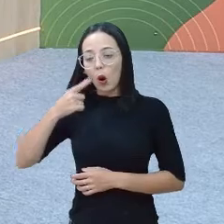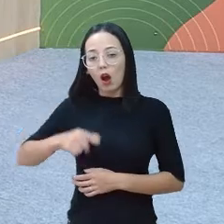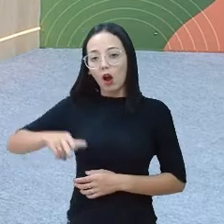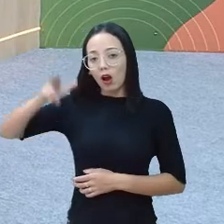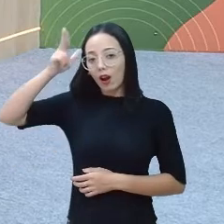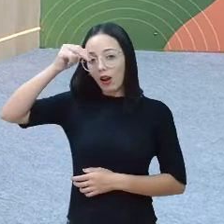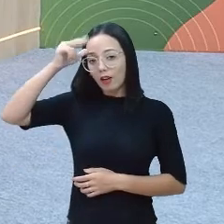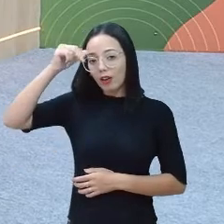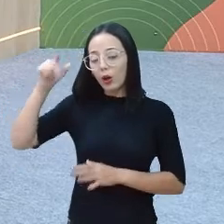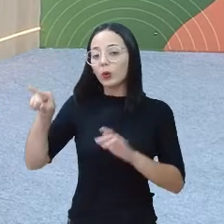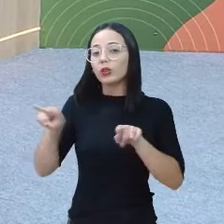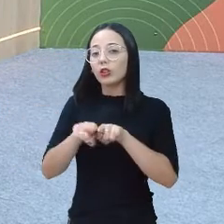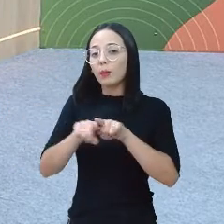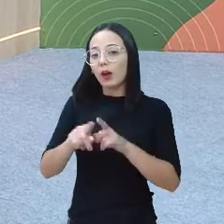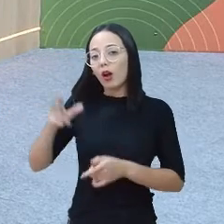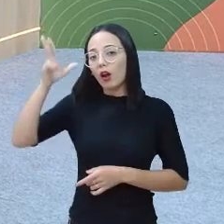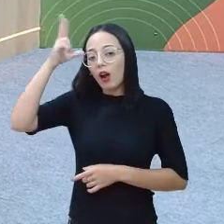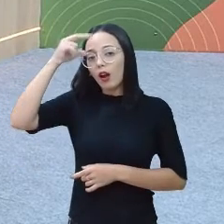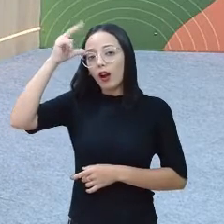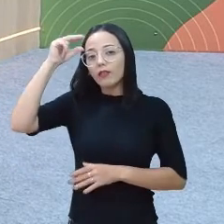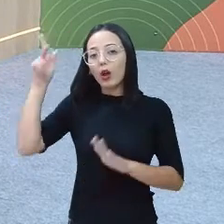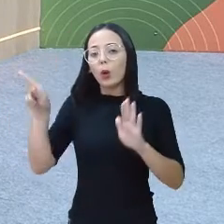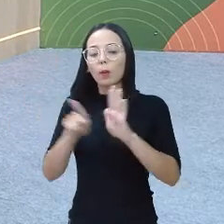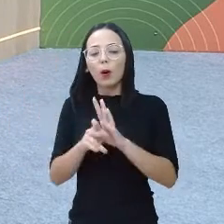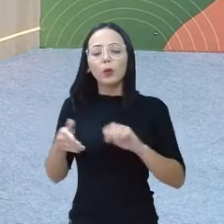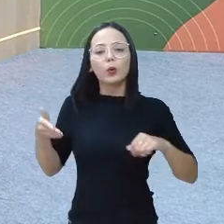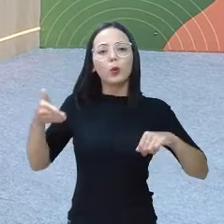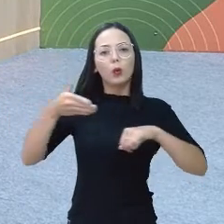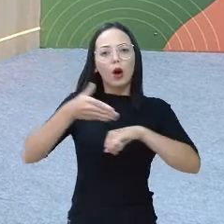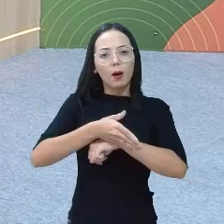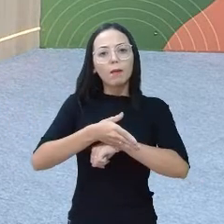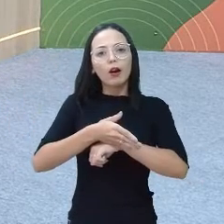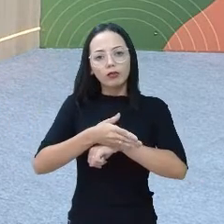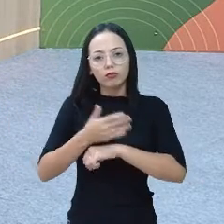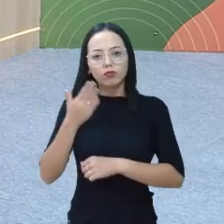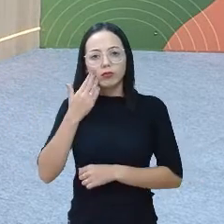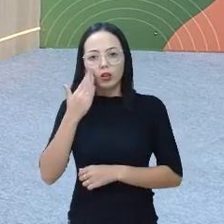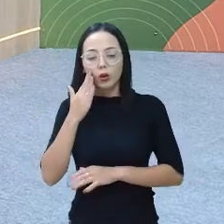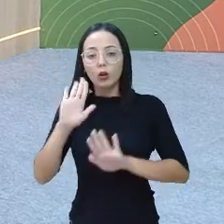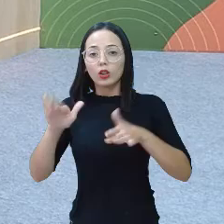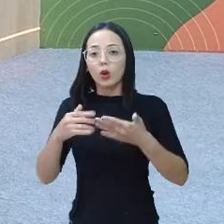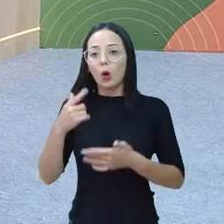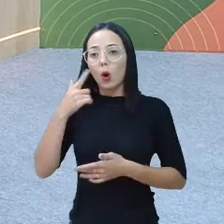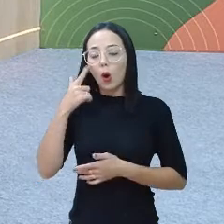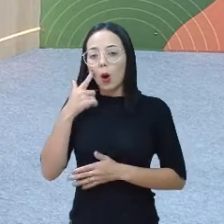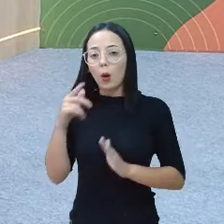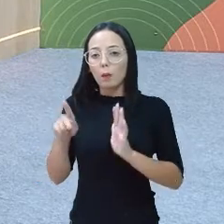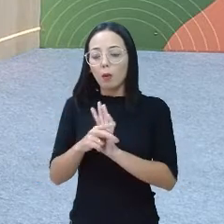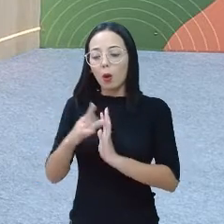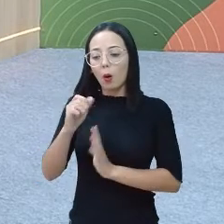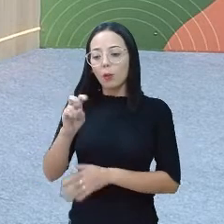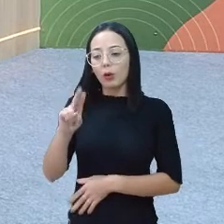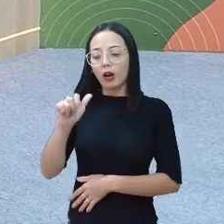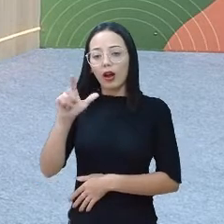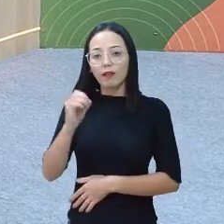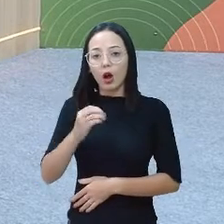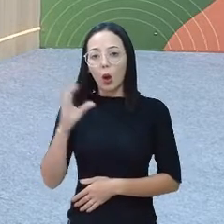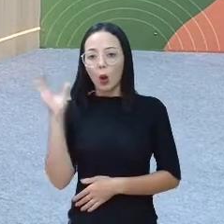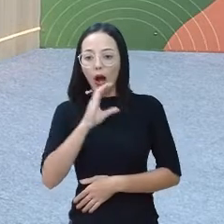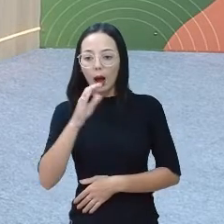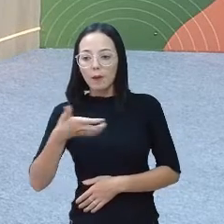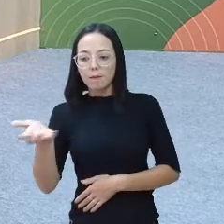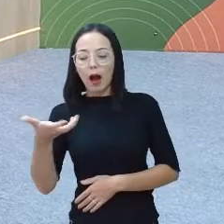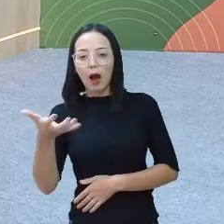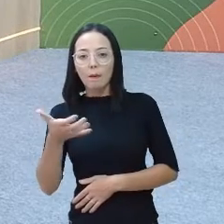eles trazem o cavalo para ser introduzido como arma de guerra. Então o cavalo ele dá não somente maior velocidade,